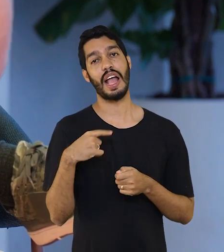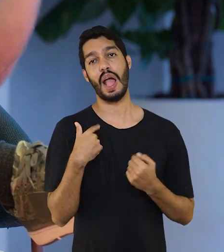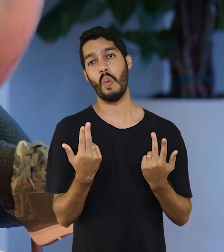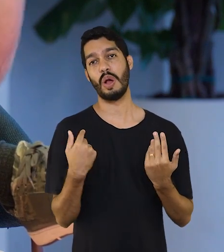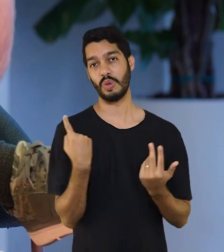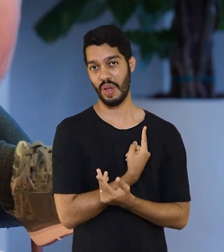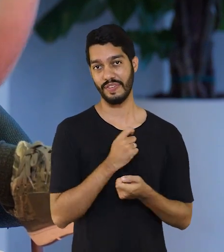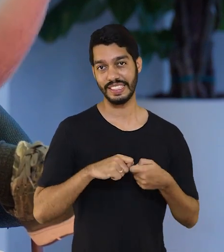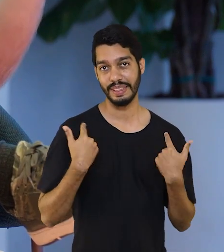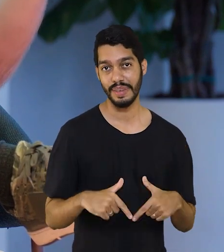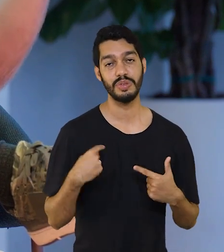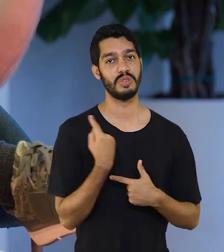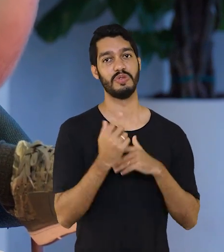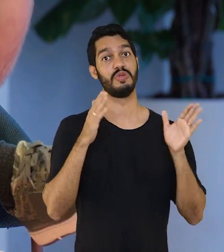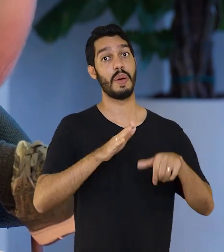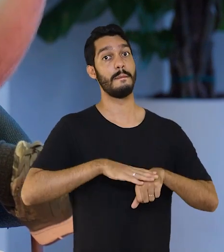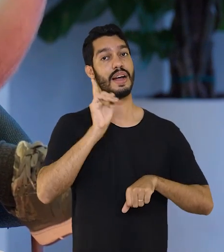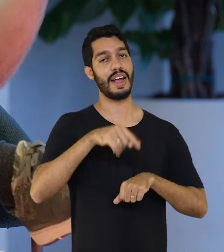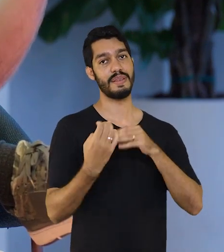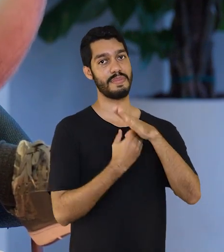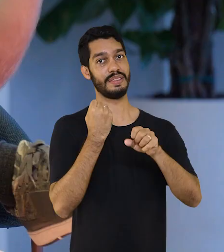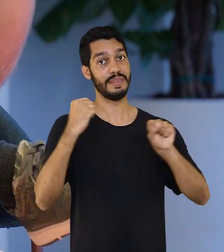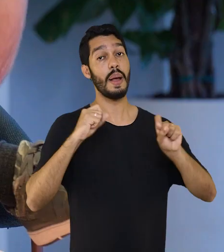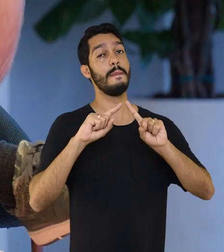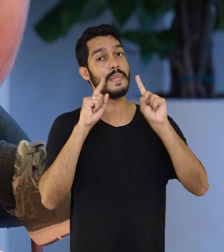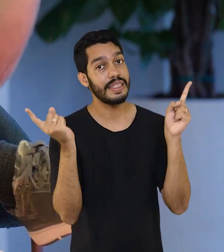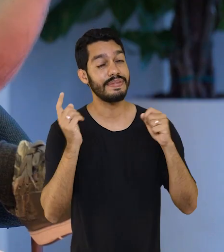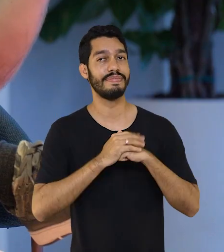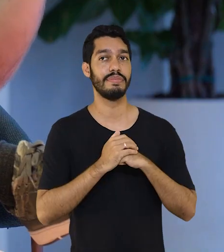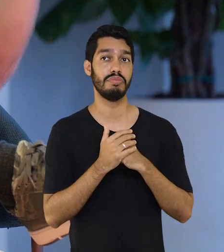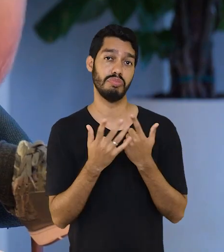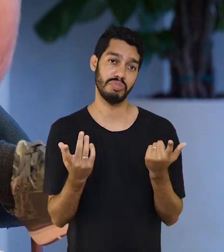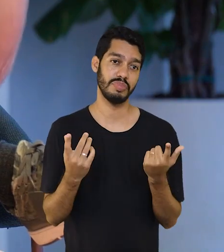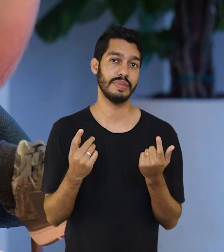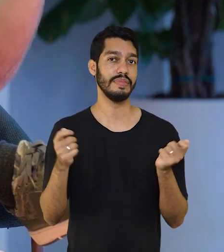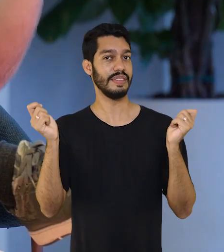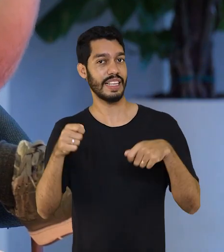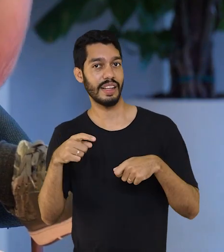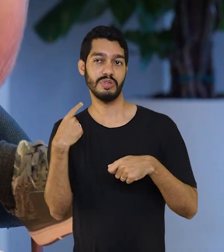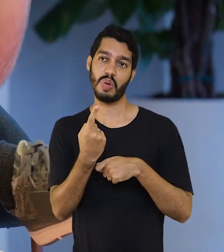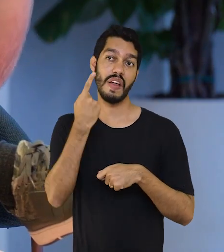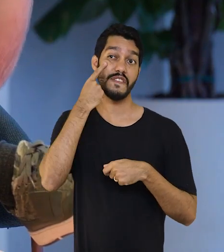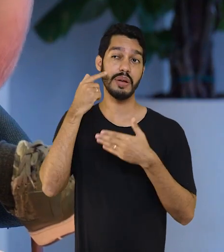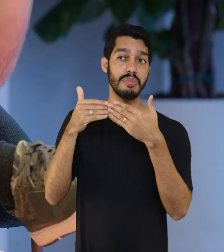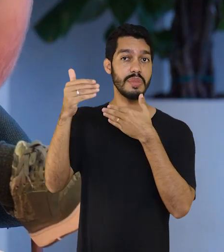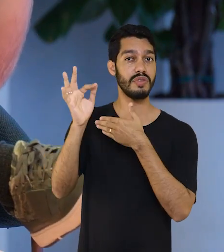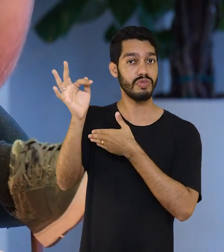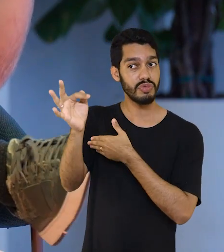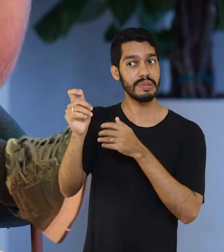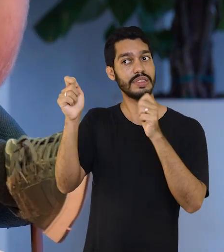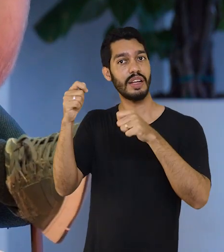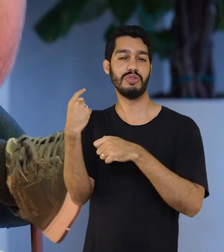gente faz. Então, hoje, a gente está muito focado nas grandes empresas. Mas faz parte de uma visão mais de médio e